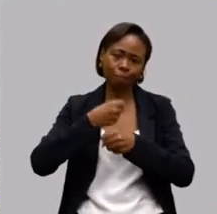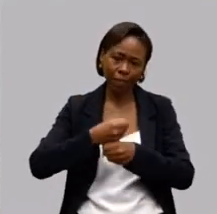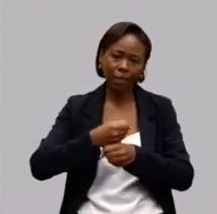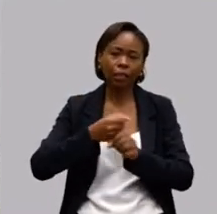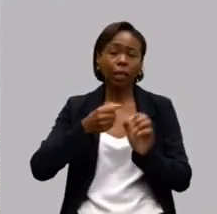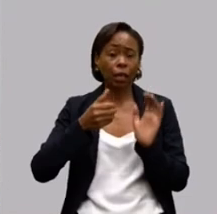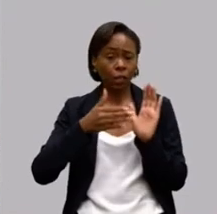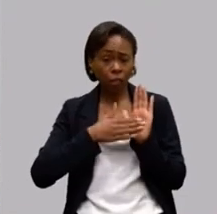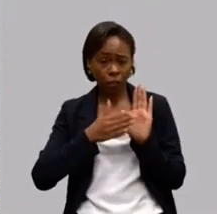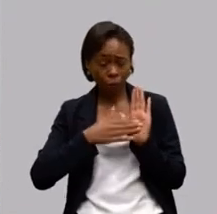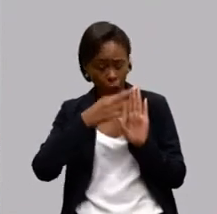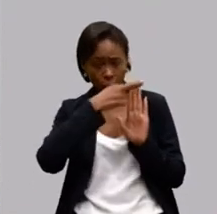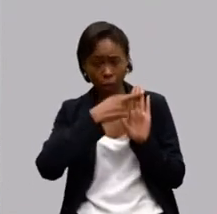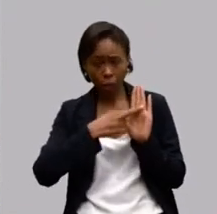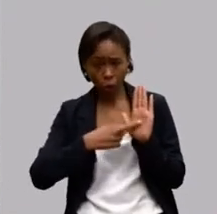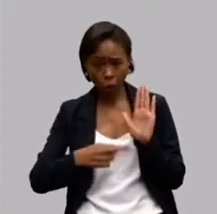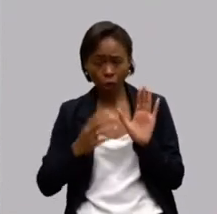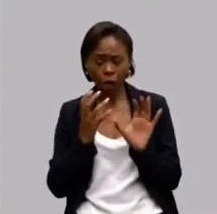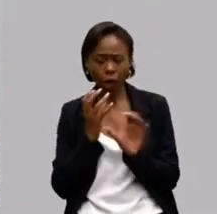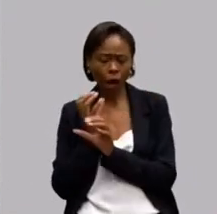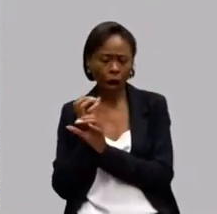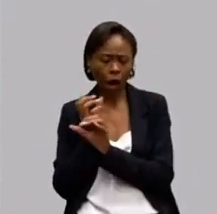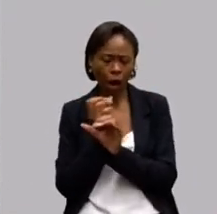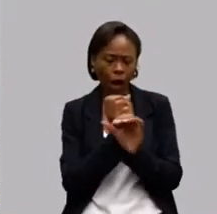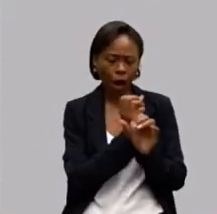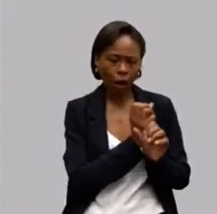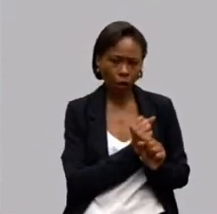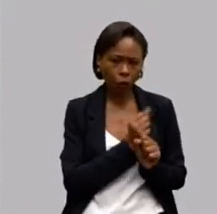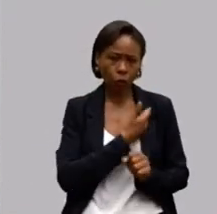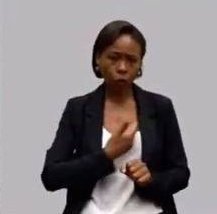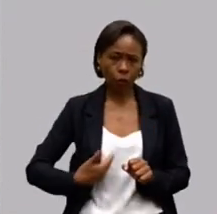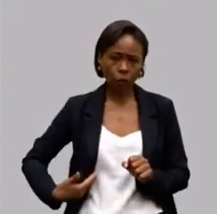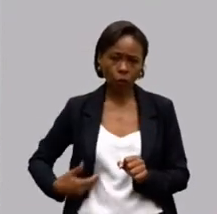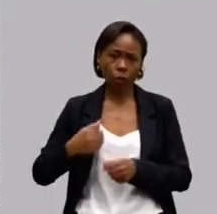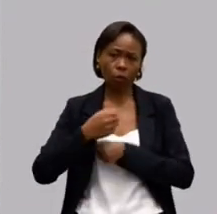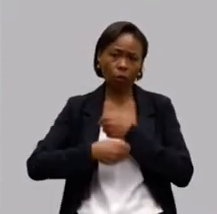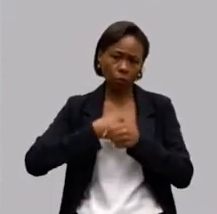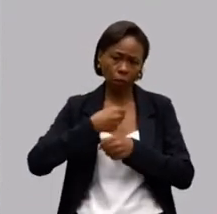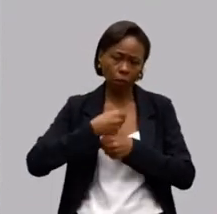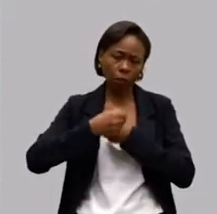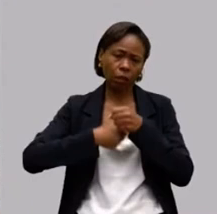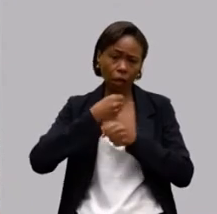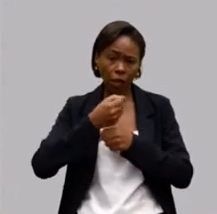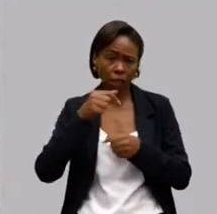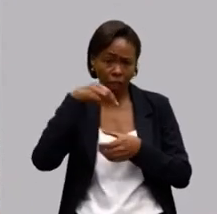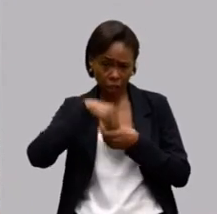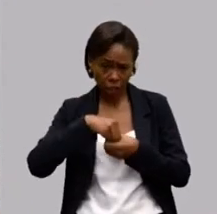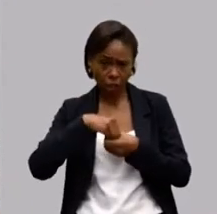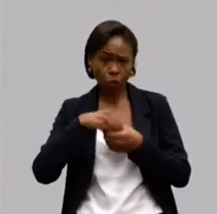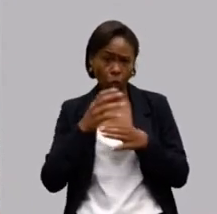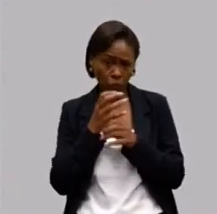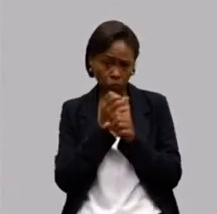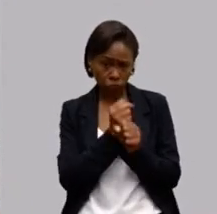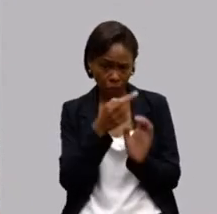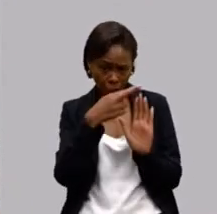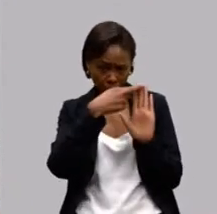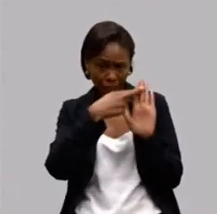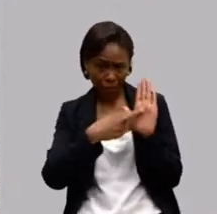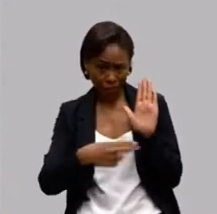do governador, das contas anuais do governador, e dentro dele tem um capítulo